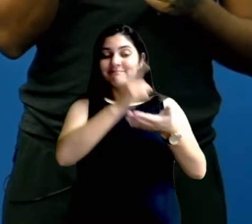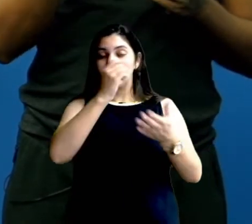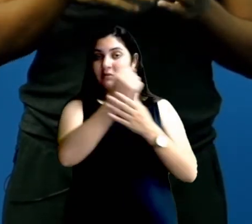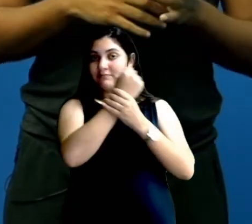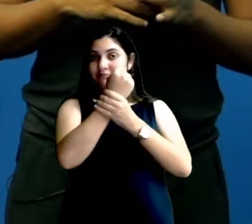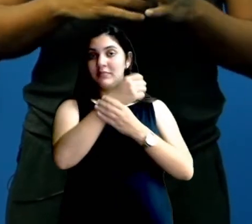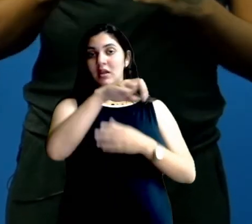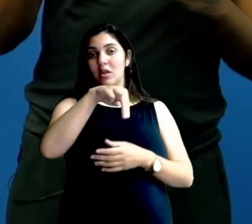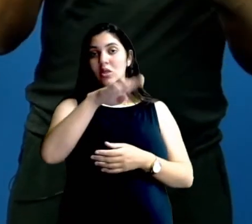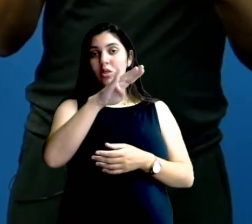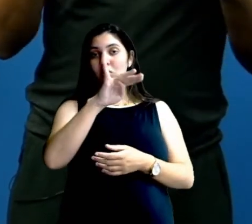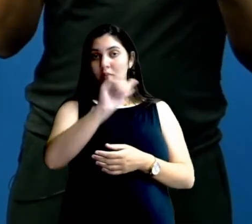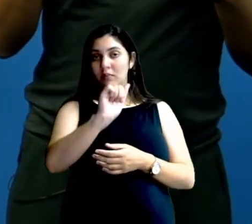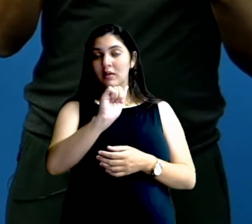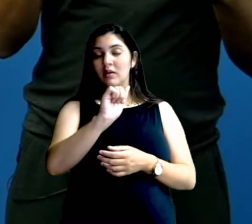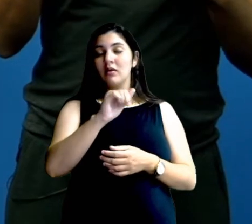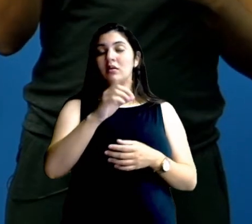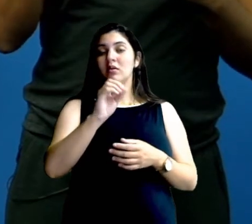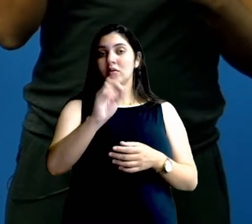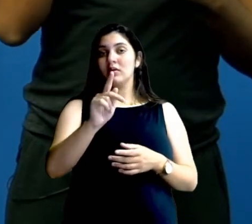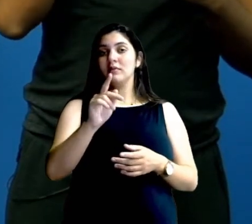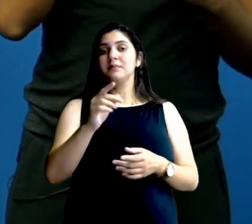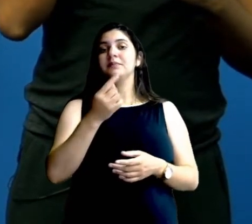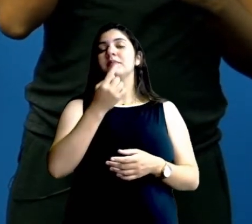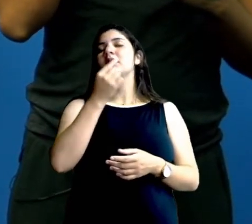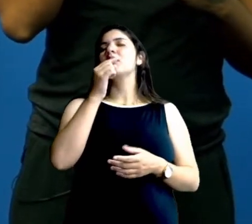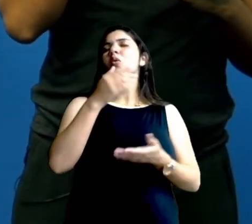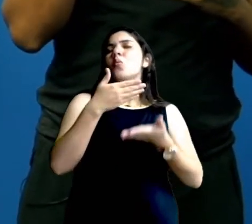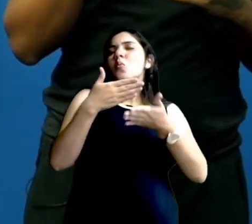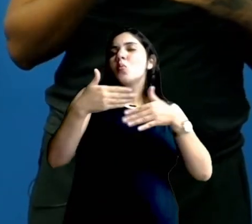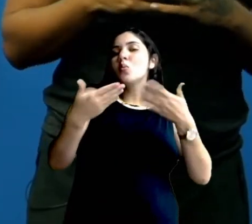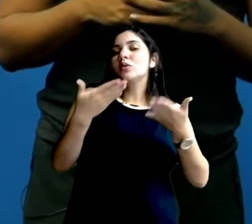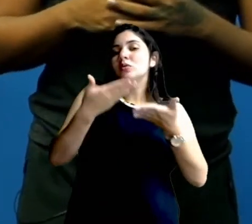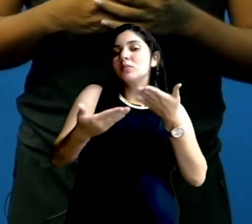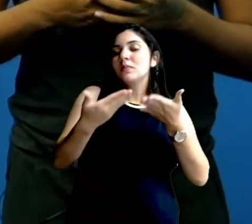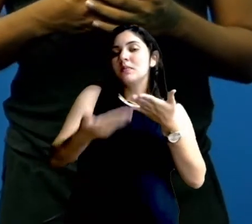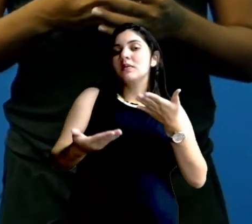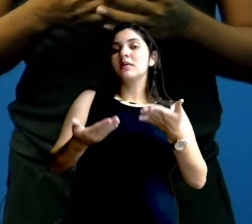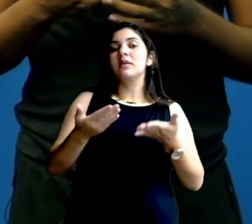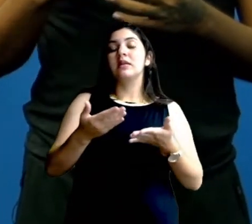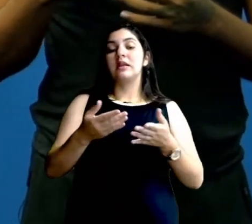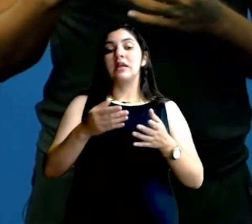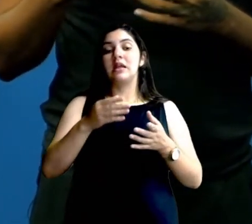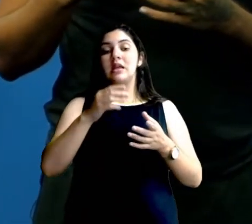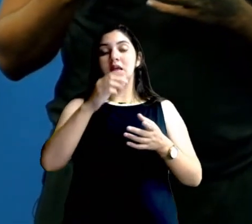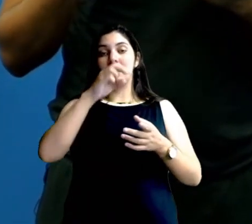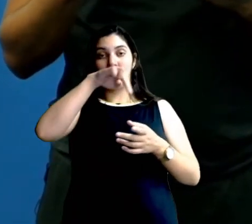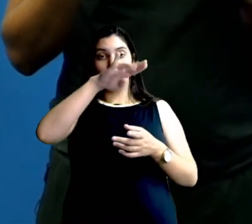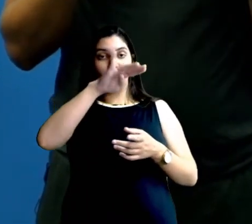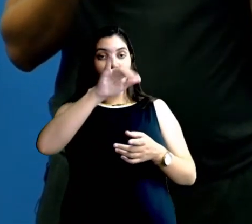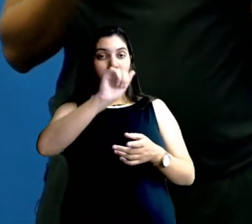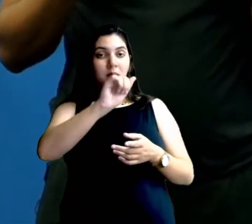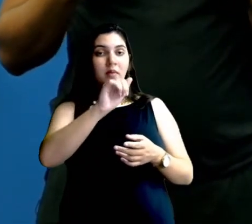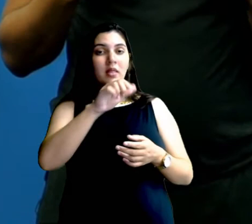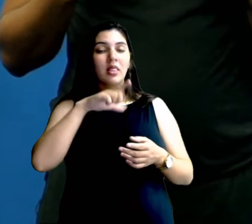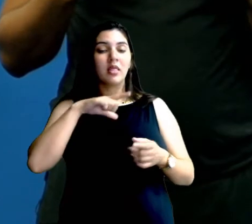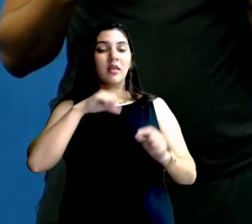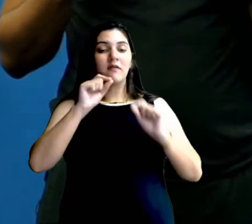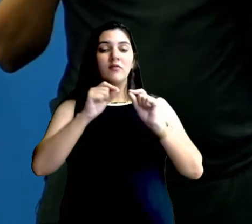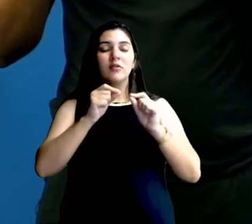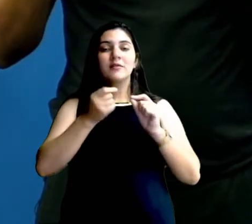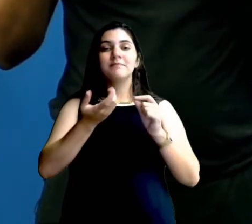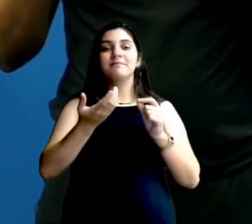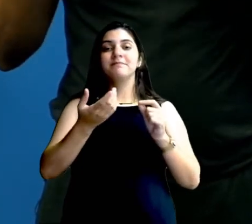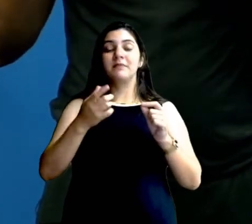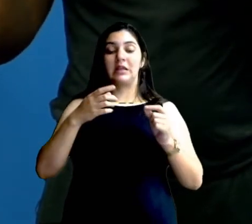a Núbia tá E aí em Monte de Cristo né quando ele começa a perder o domínio sobre a Núbia a Núbia começa a afundar um reino independente